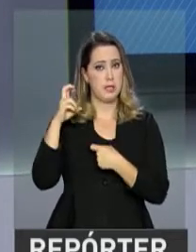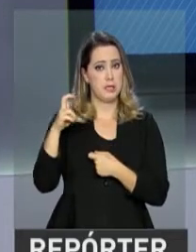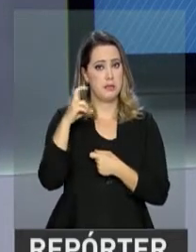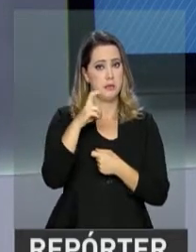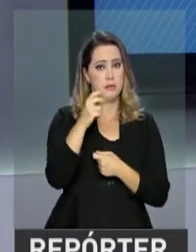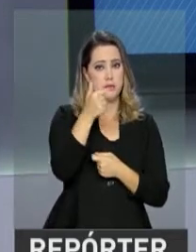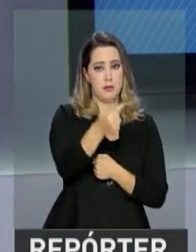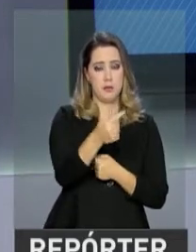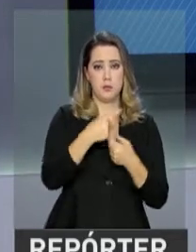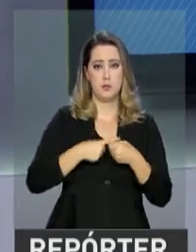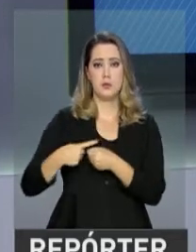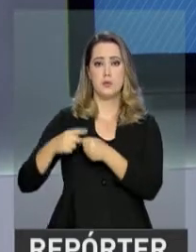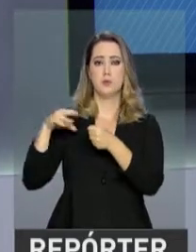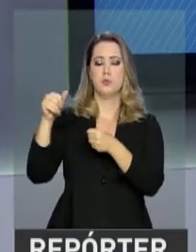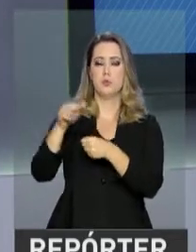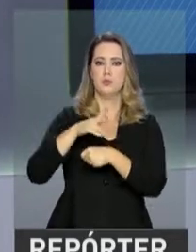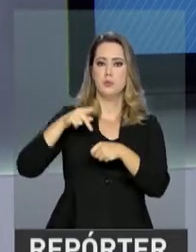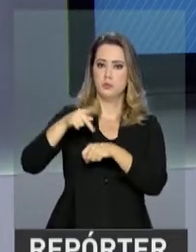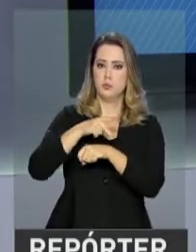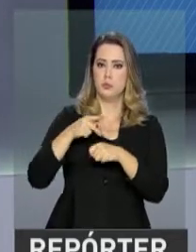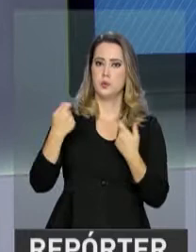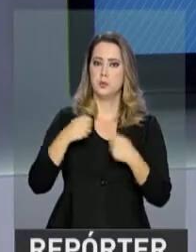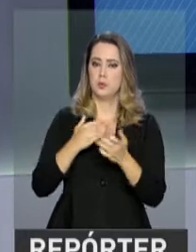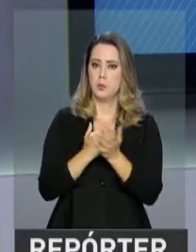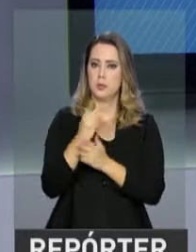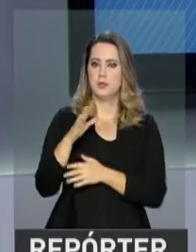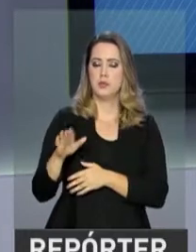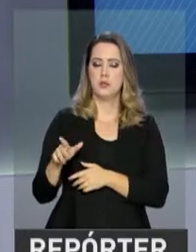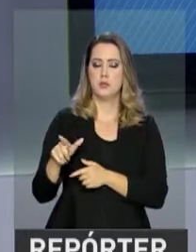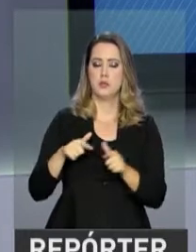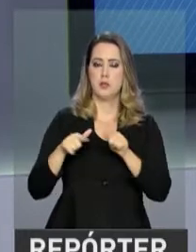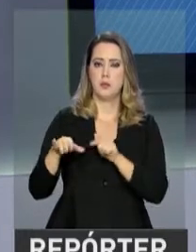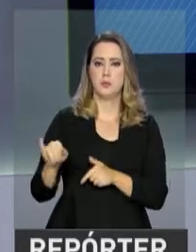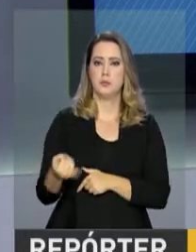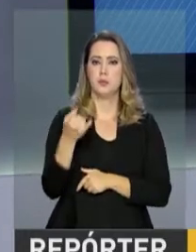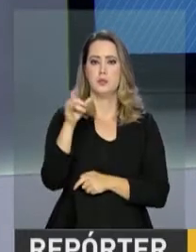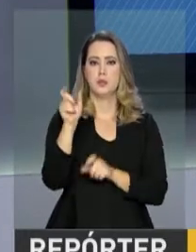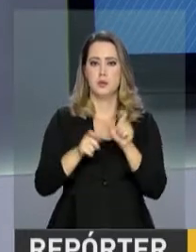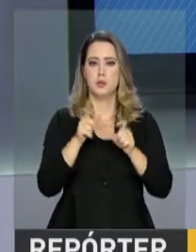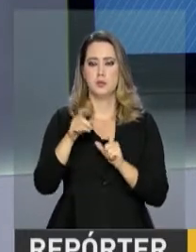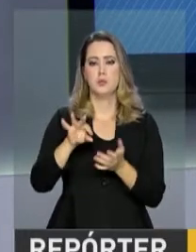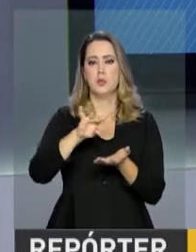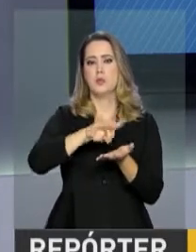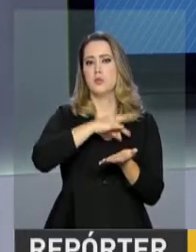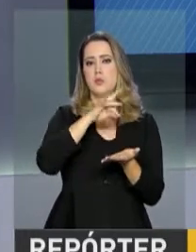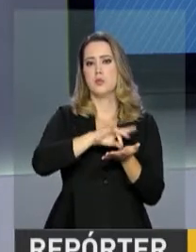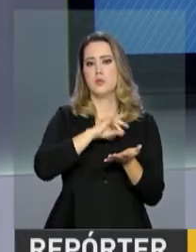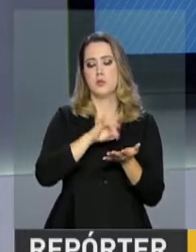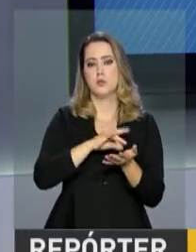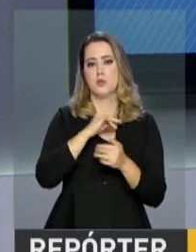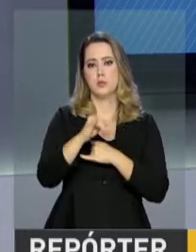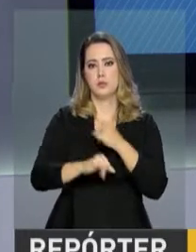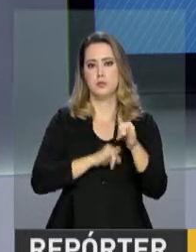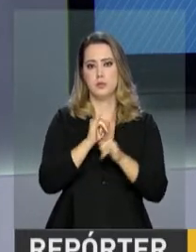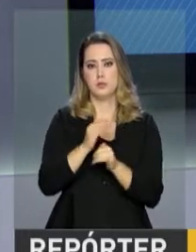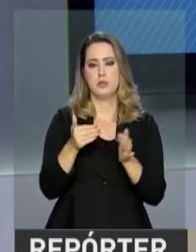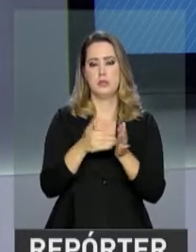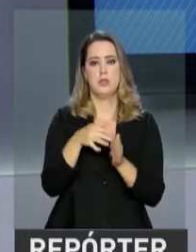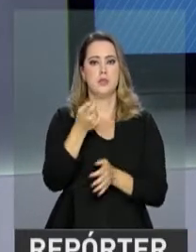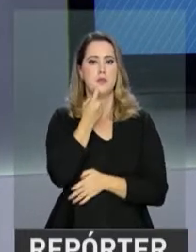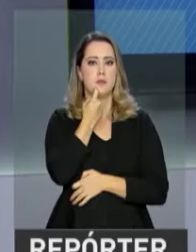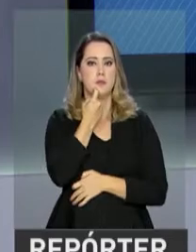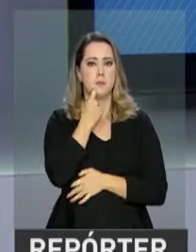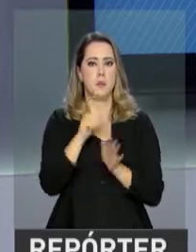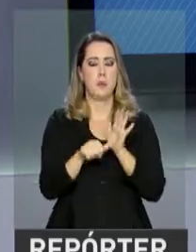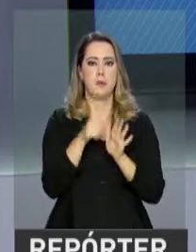médicos selecionados devem iniciar as atividades em janeiro os candidatos podem se inscrever pela internet até esta sexta-feira